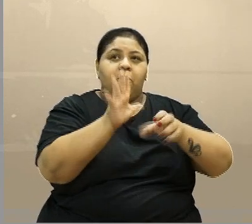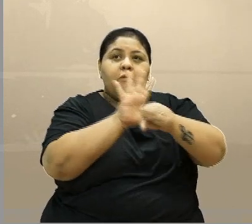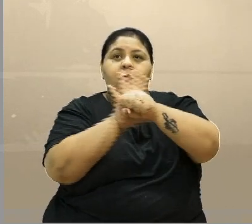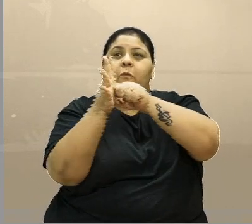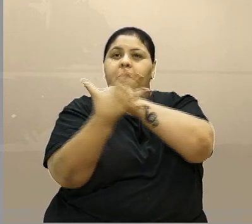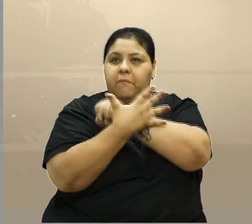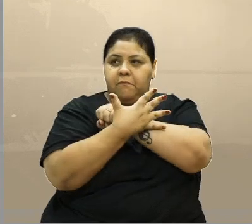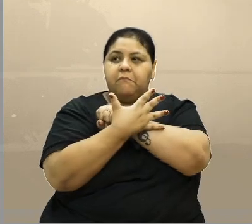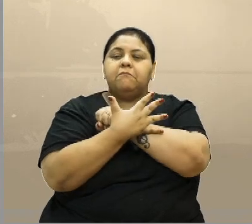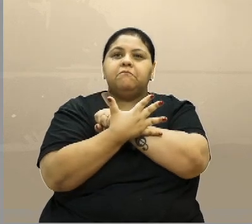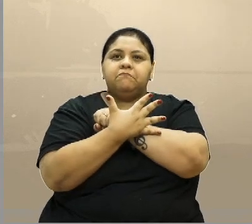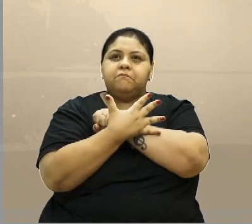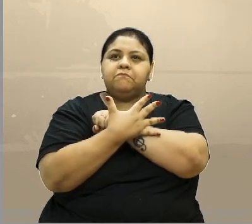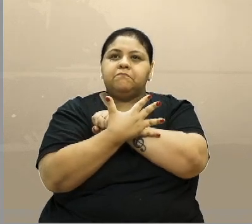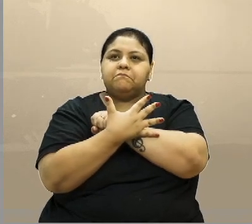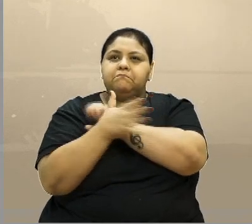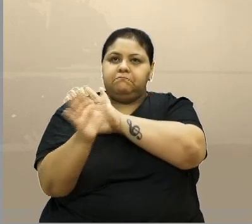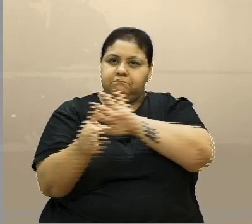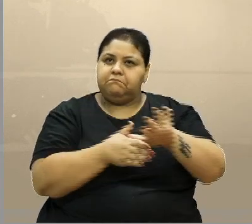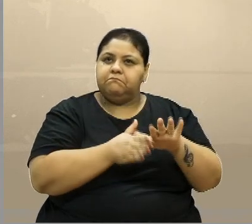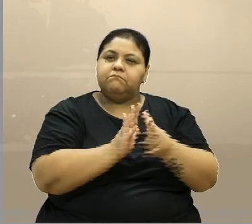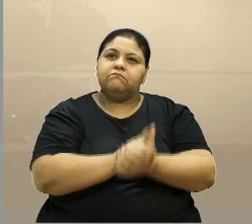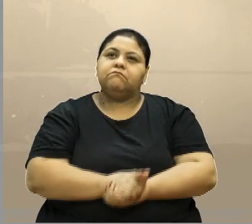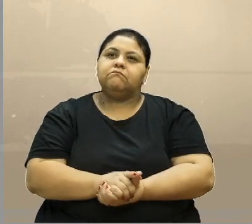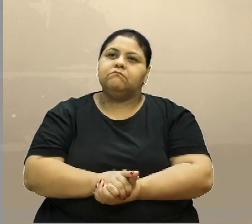coronavírus. Pode passar.